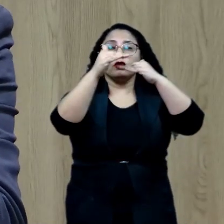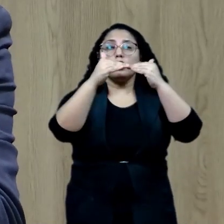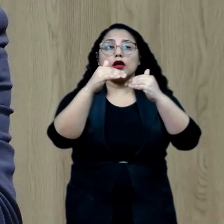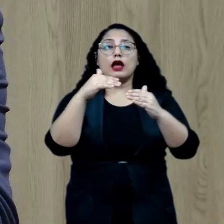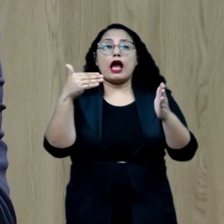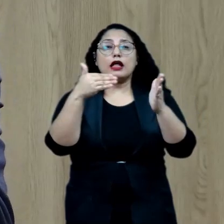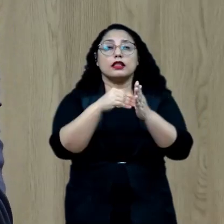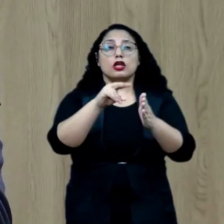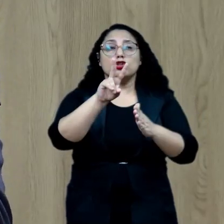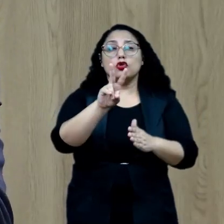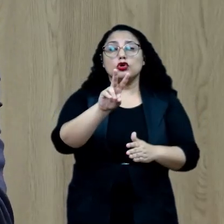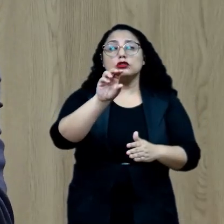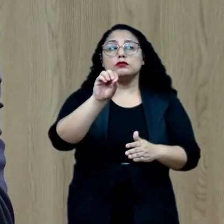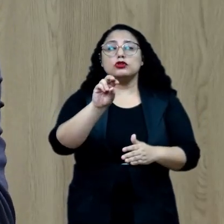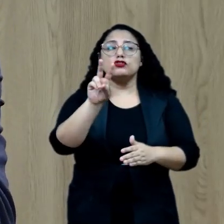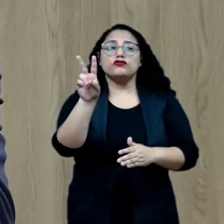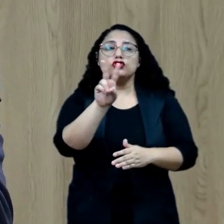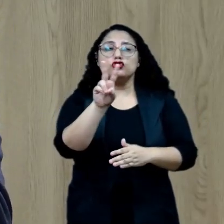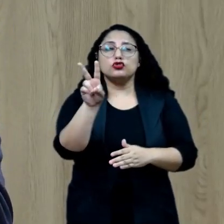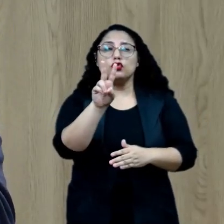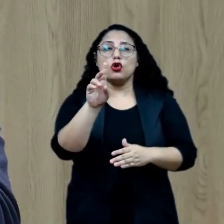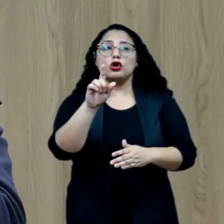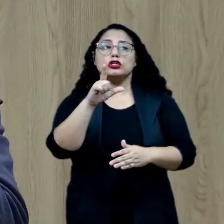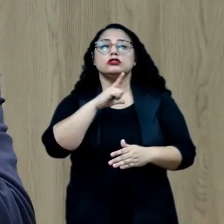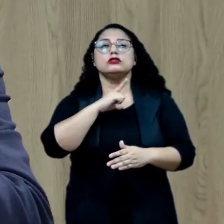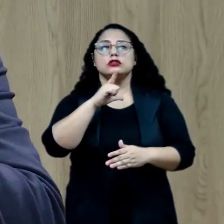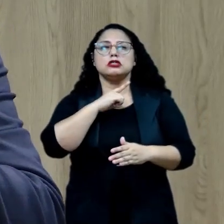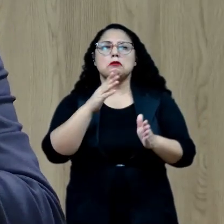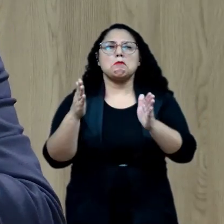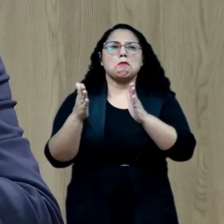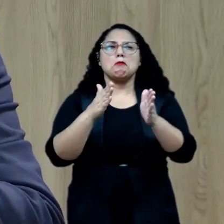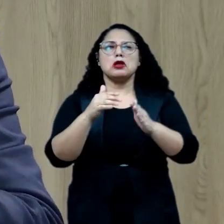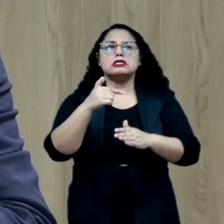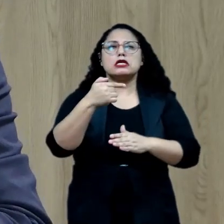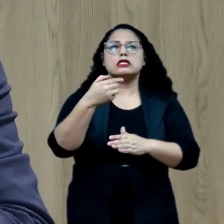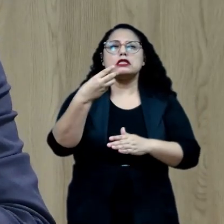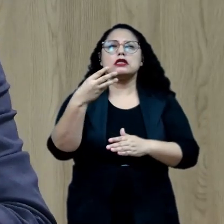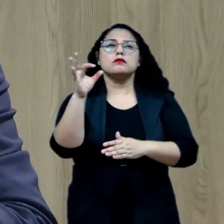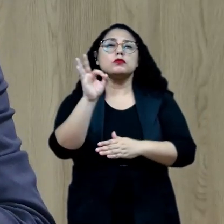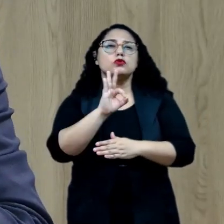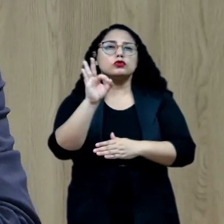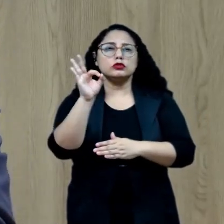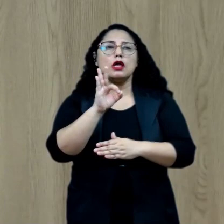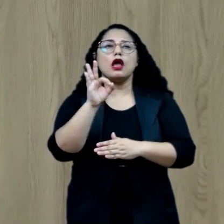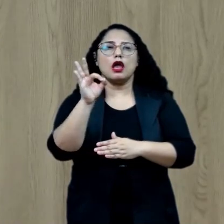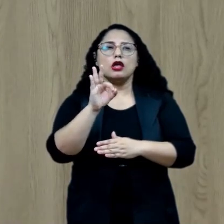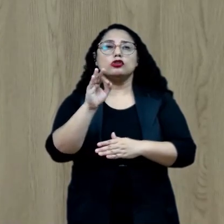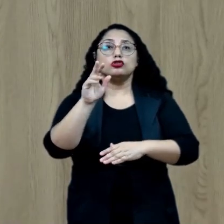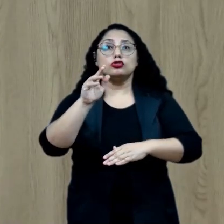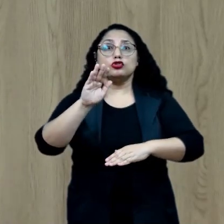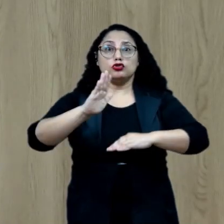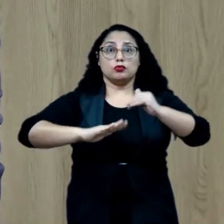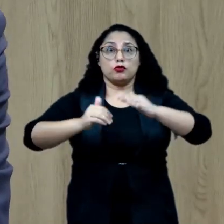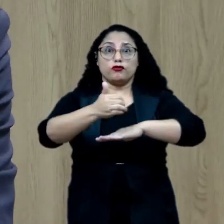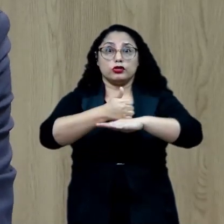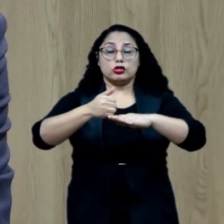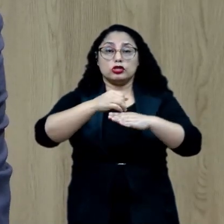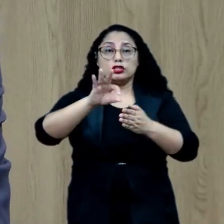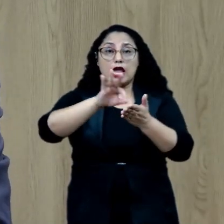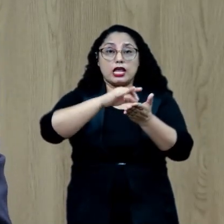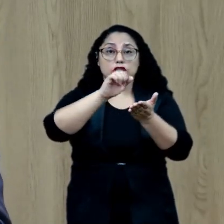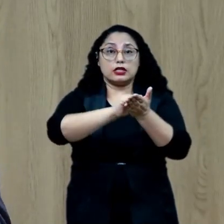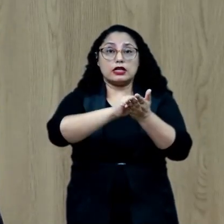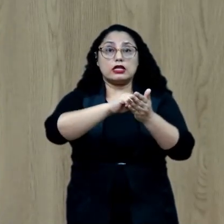até 2022 nós tínhamos em torno de 73% de profissionais registrados do sexo